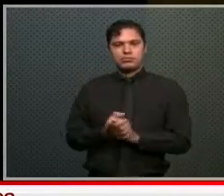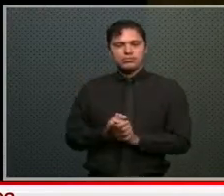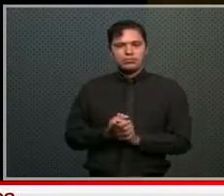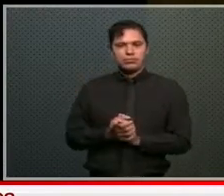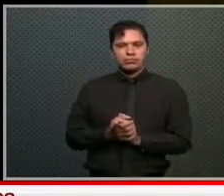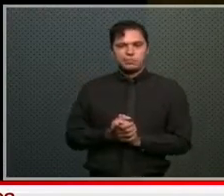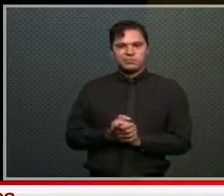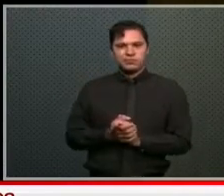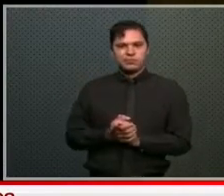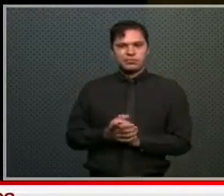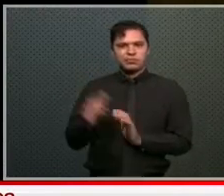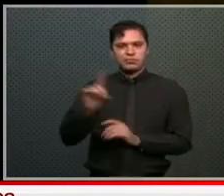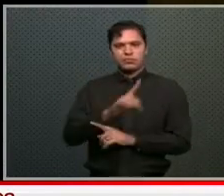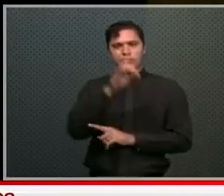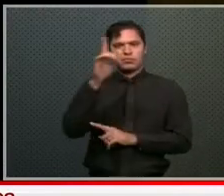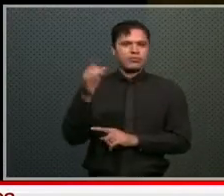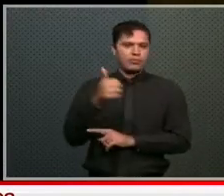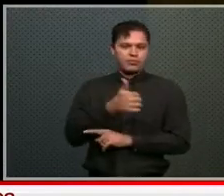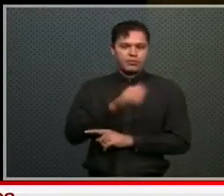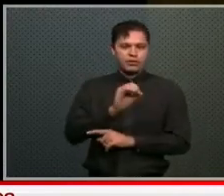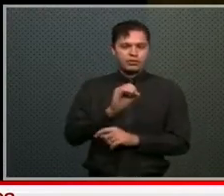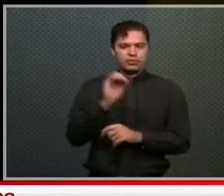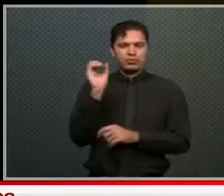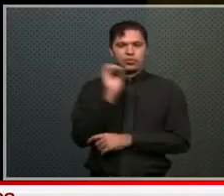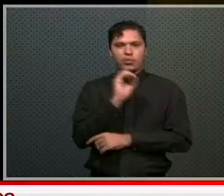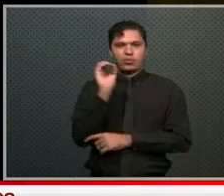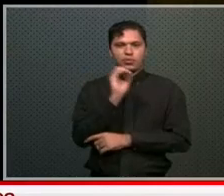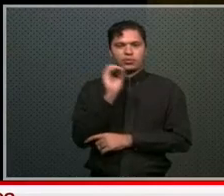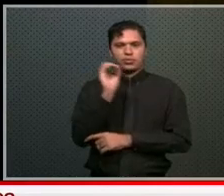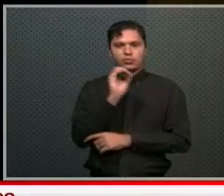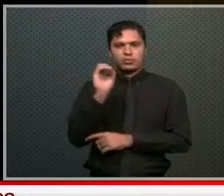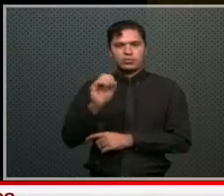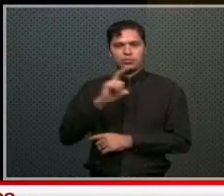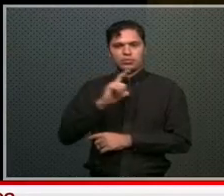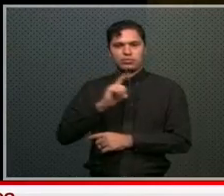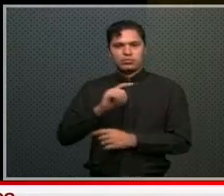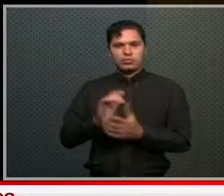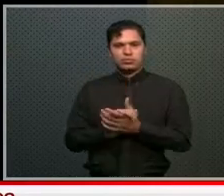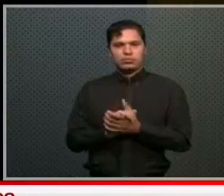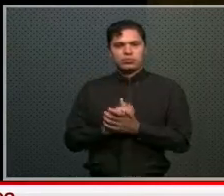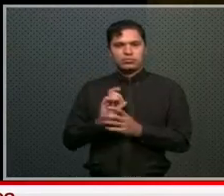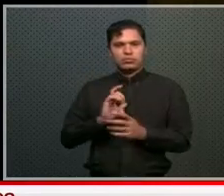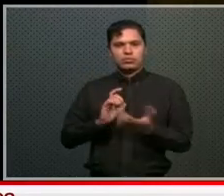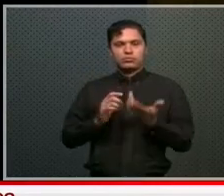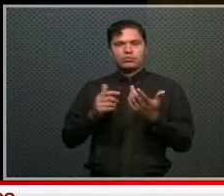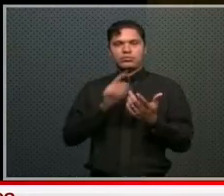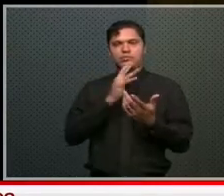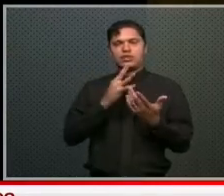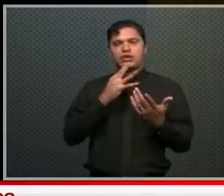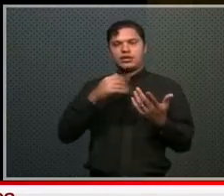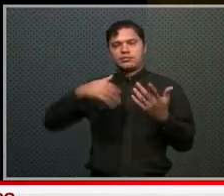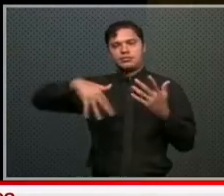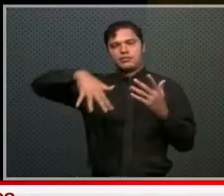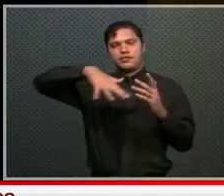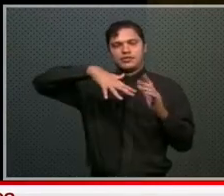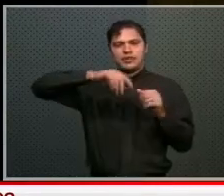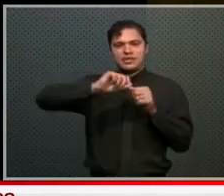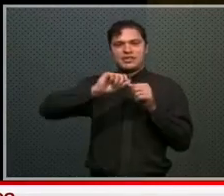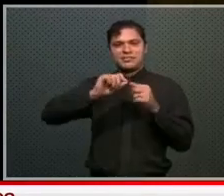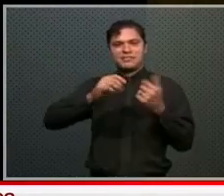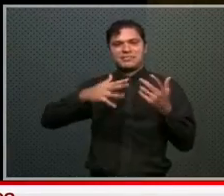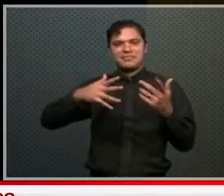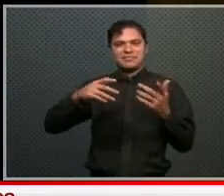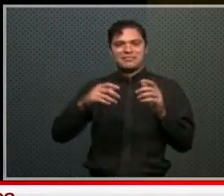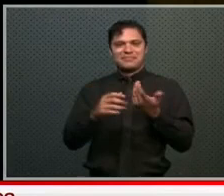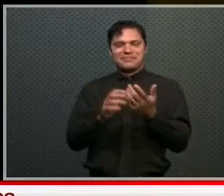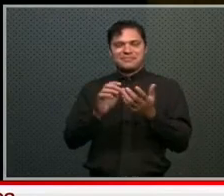no dia 10 de outubro nesse discurso e antes dele a Embrapa Amazônia Oriental